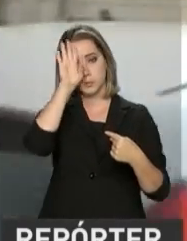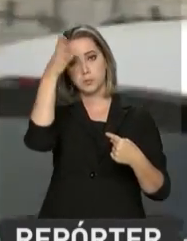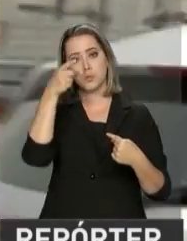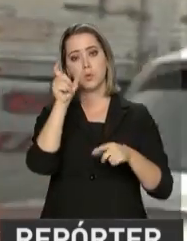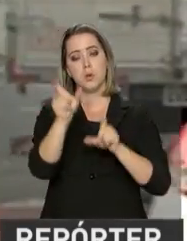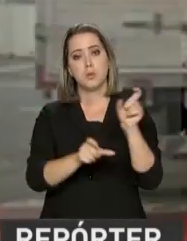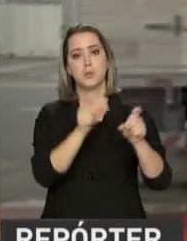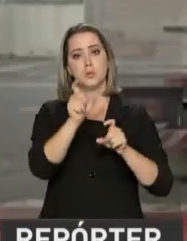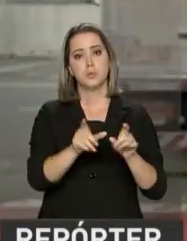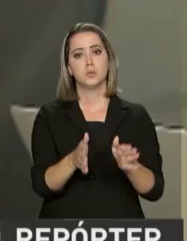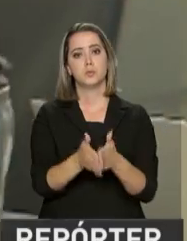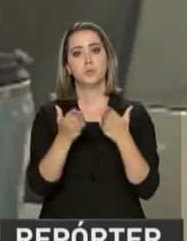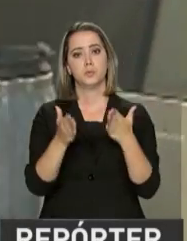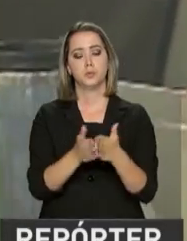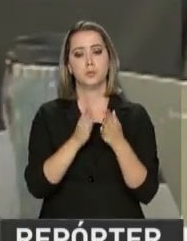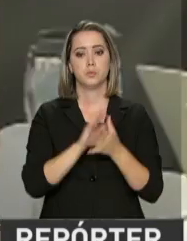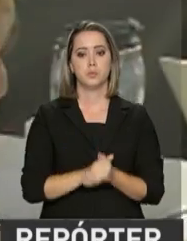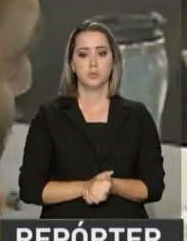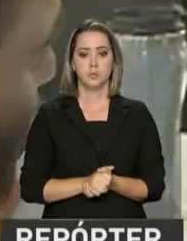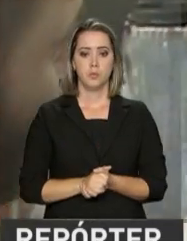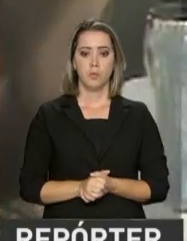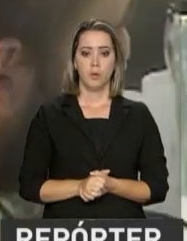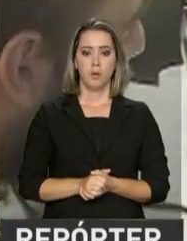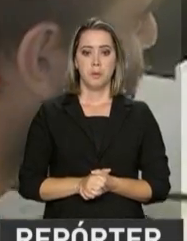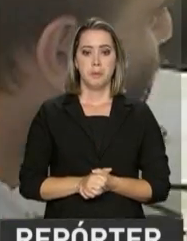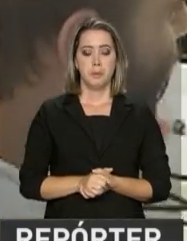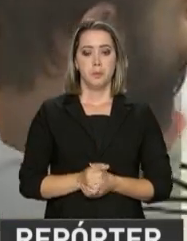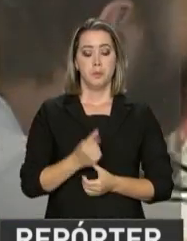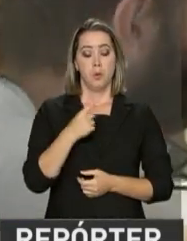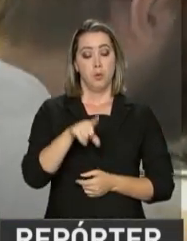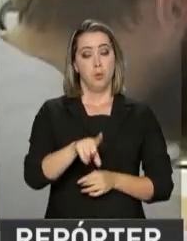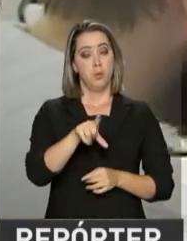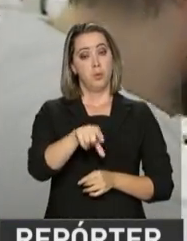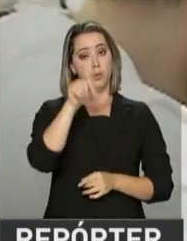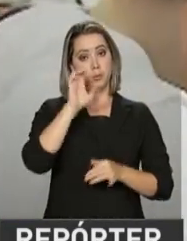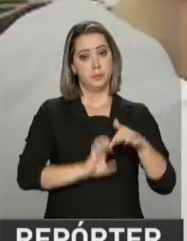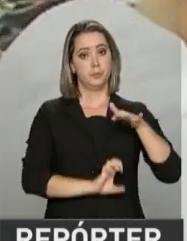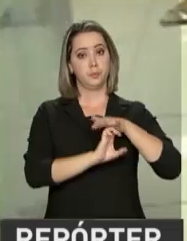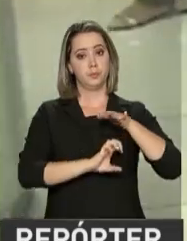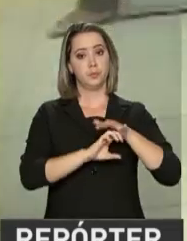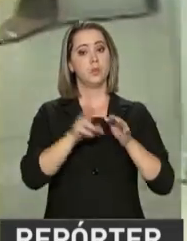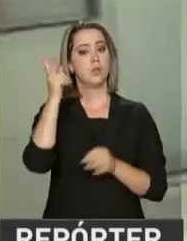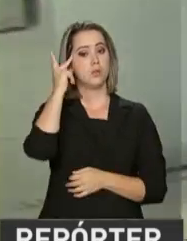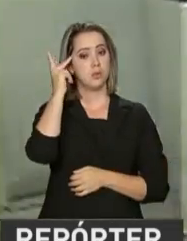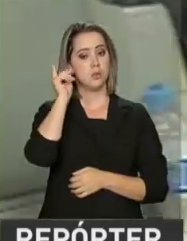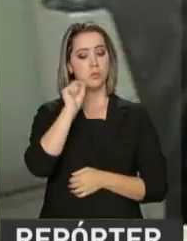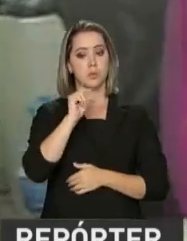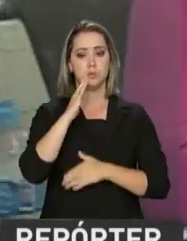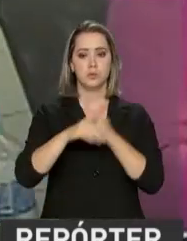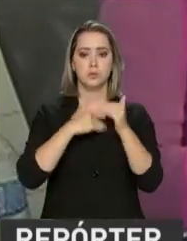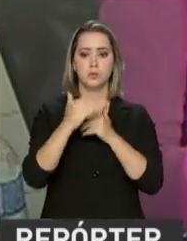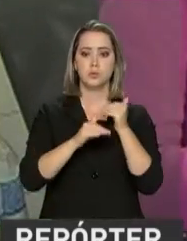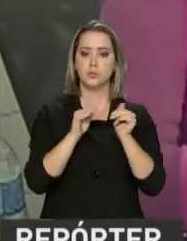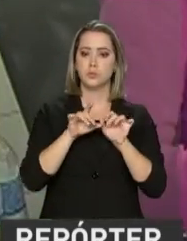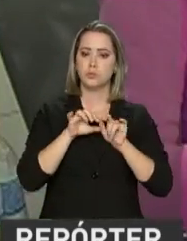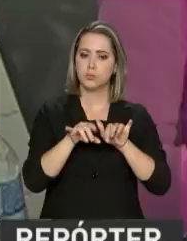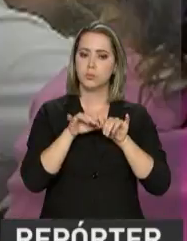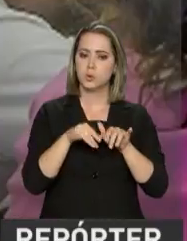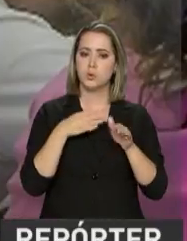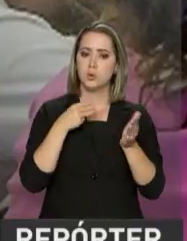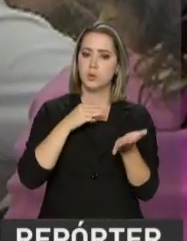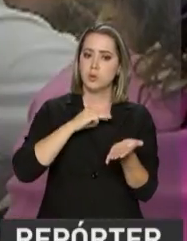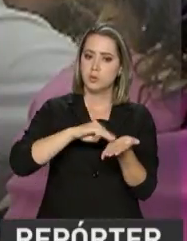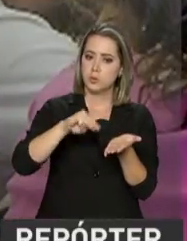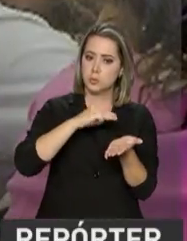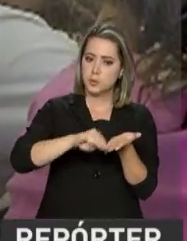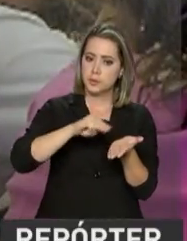a população de baixa renda. Uma das startups selecionadas foi a MGov de São Paulo. A empresa desenvolveu uma plataforma de mensagens